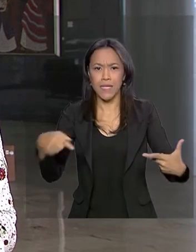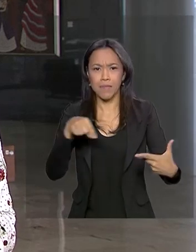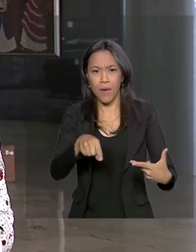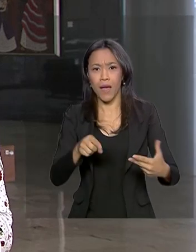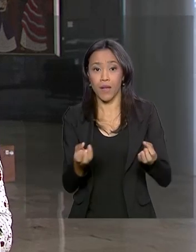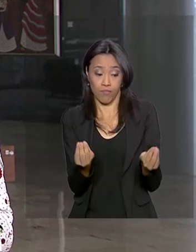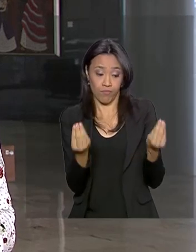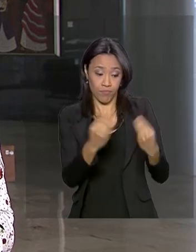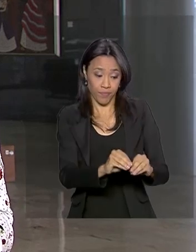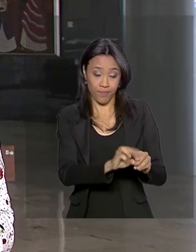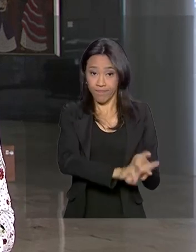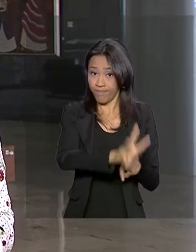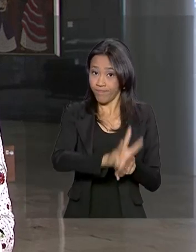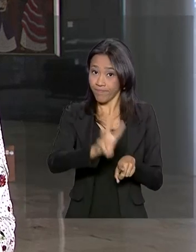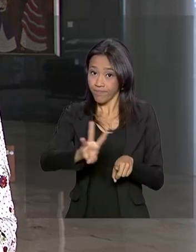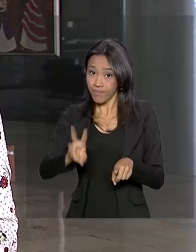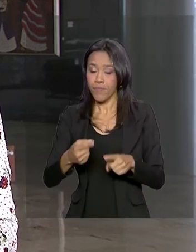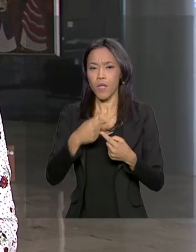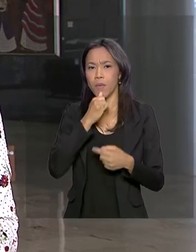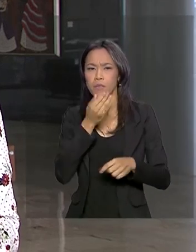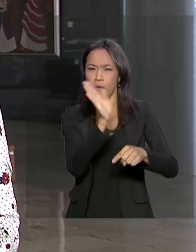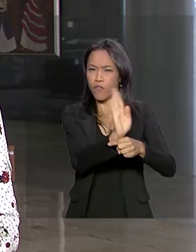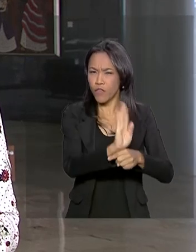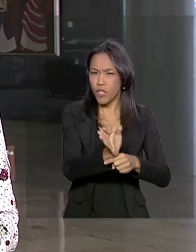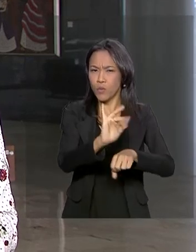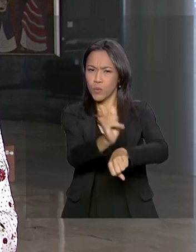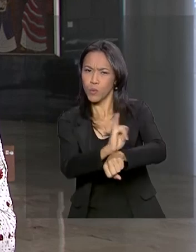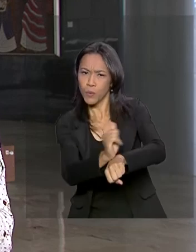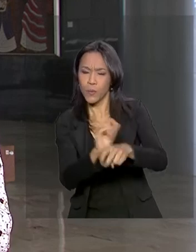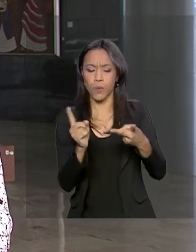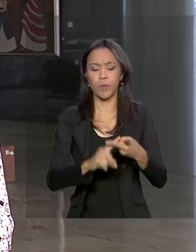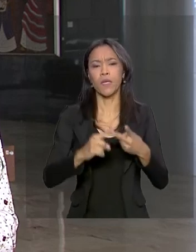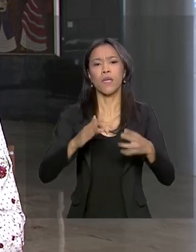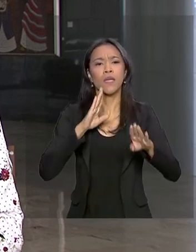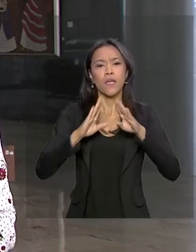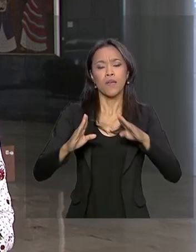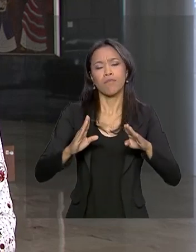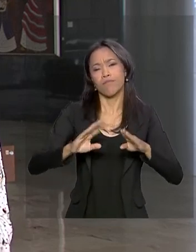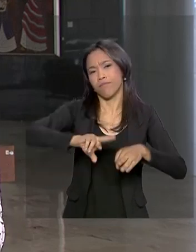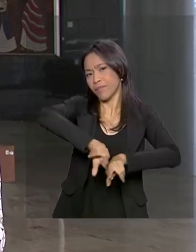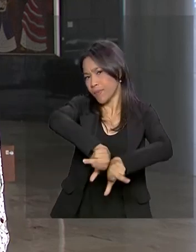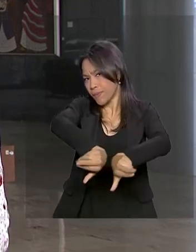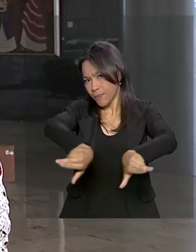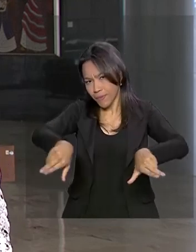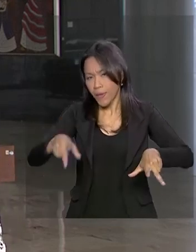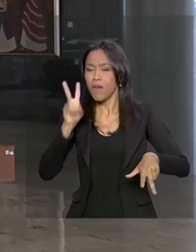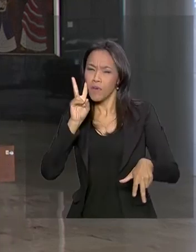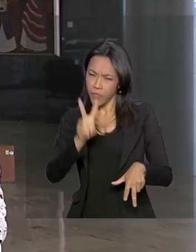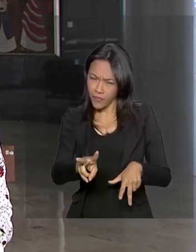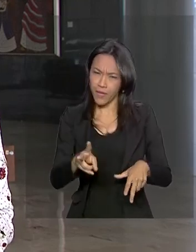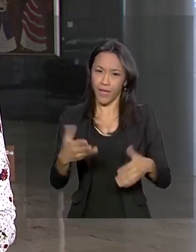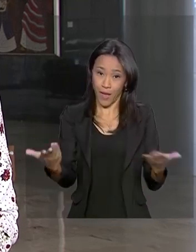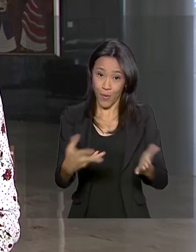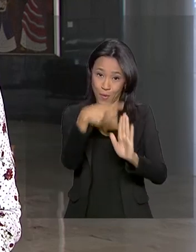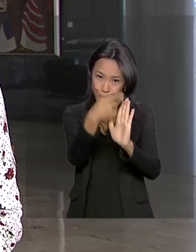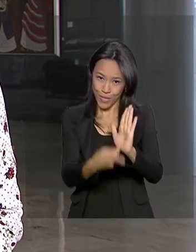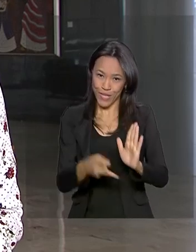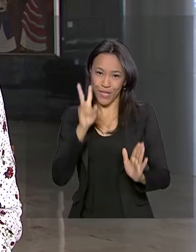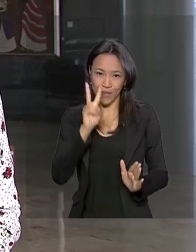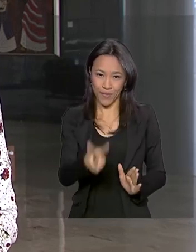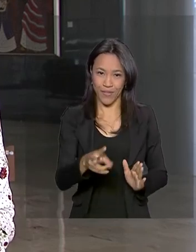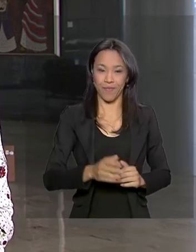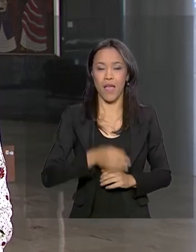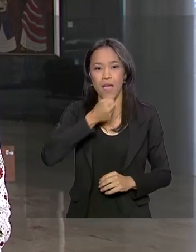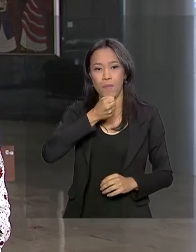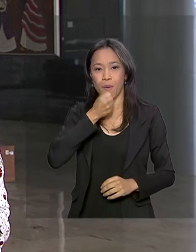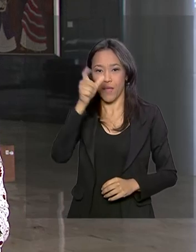plataformas digitais, como vídeos para o YouTube, para as redes sociais e para o portal do Planalto. Vamos conhecer esse projeto agora, na reportagem